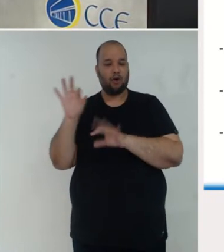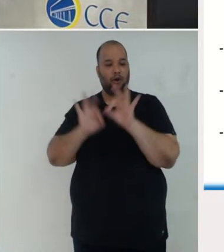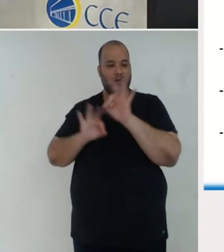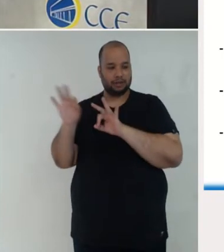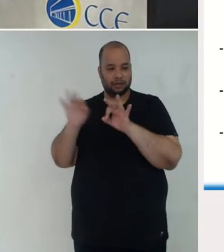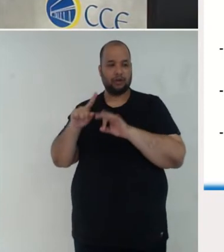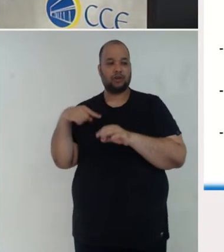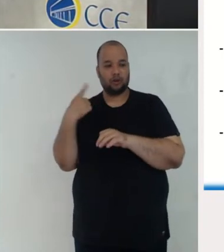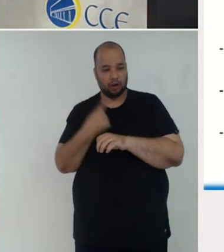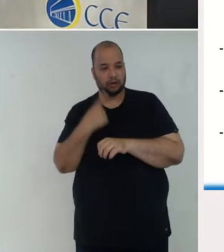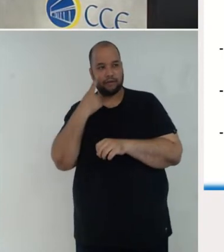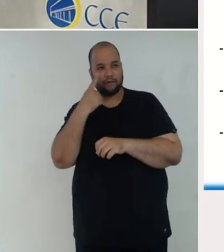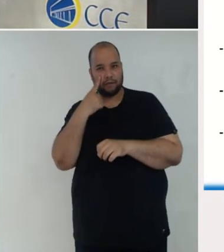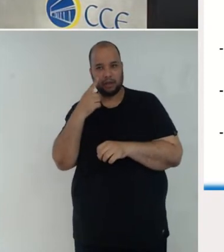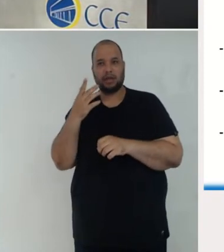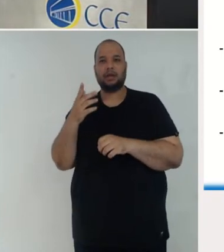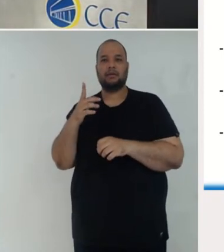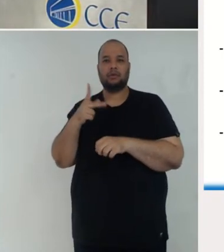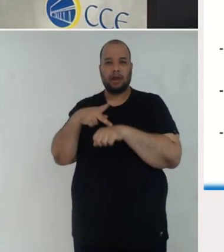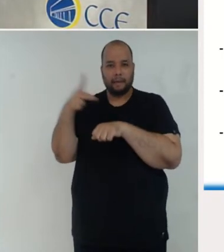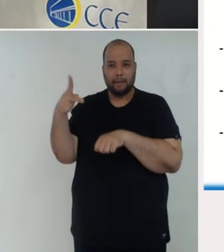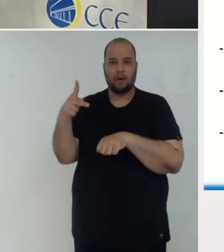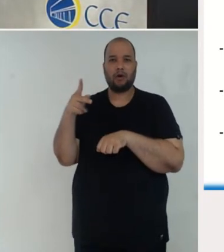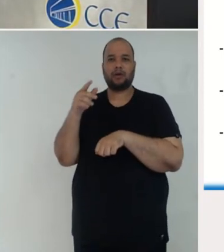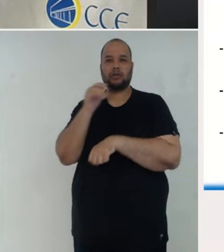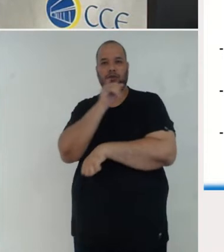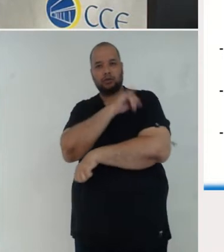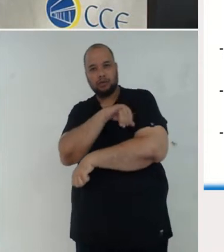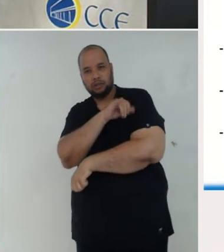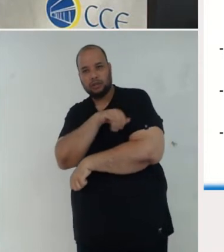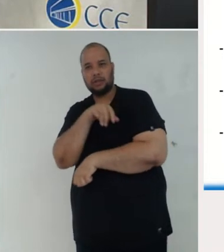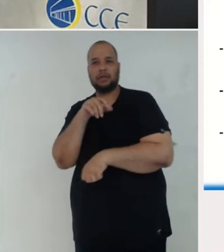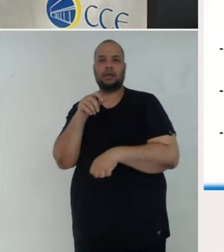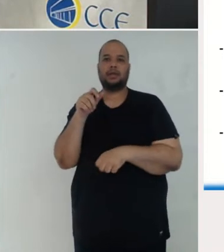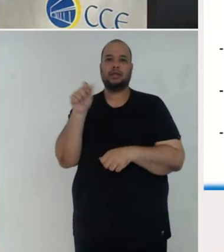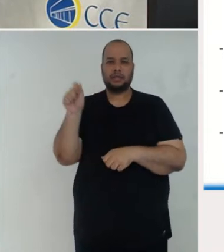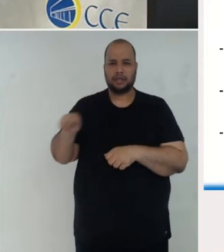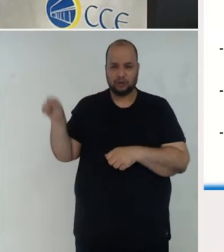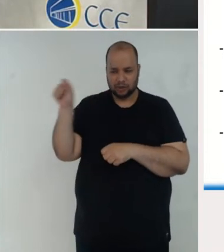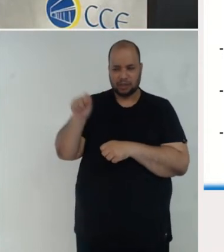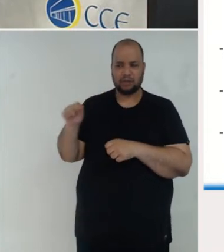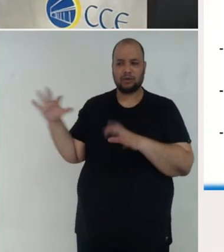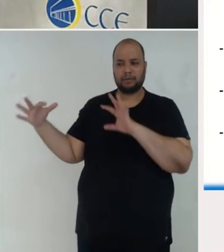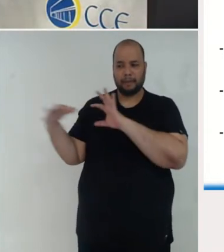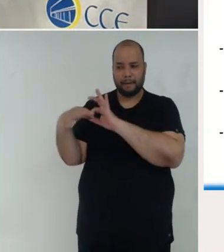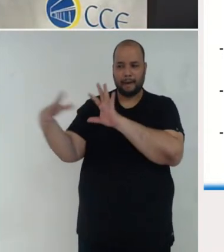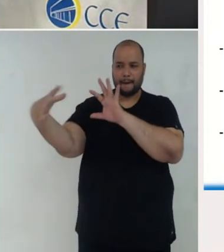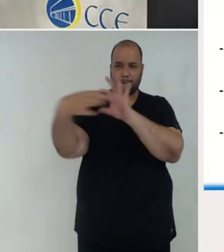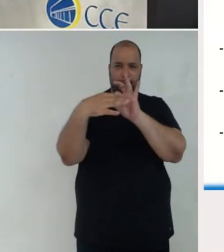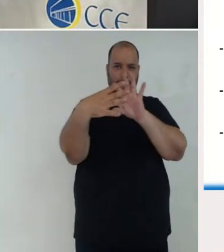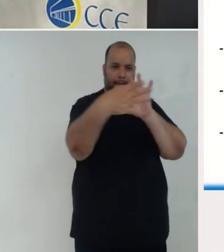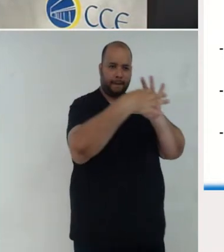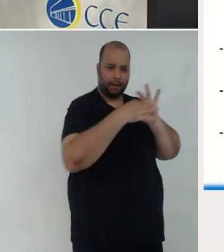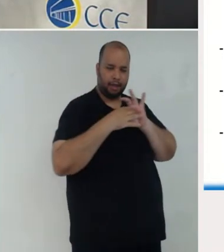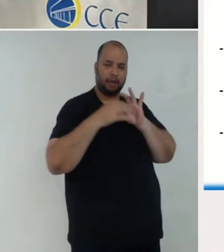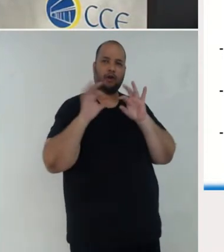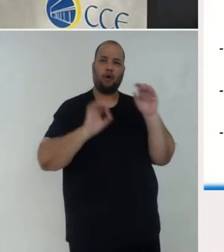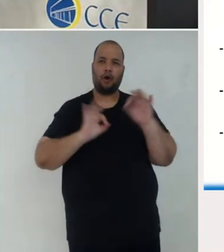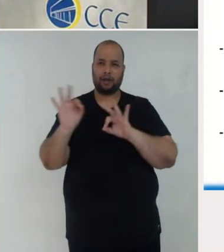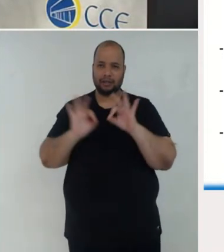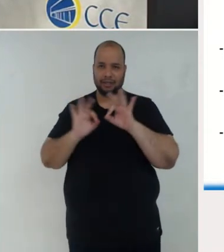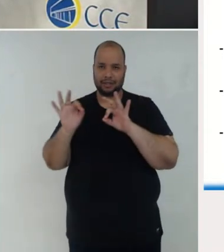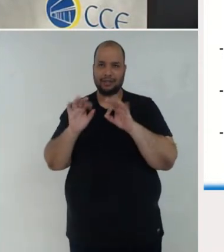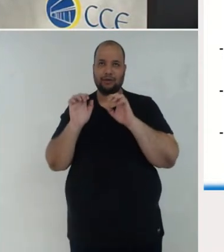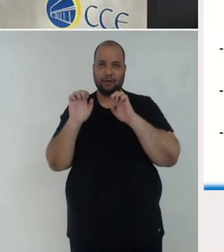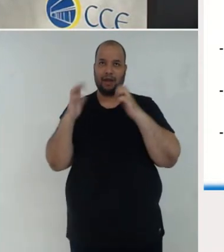PUC-Rio, outros profissionais da APIC, da AIC, que estavam ali com a gente na organização desse evento